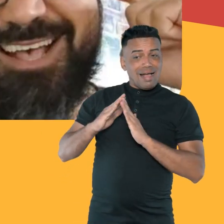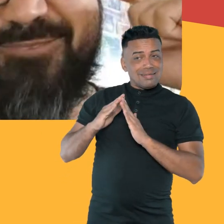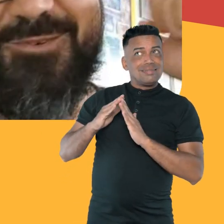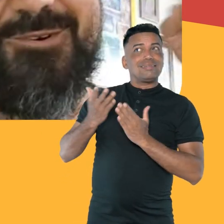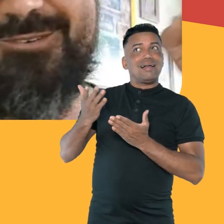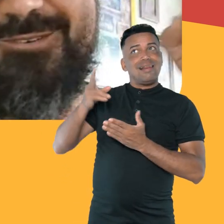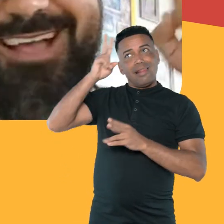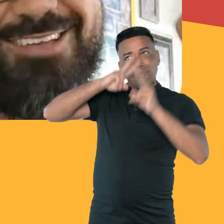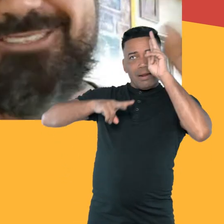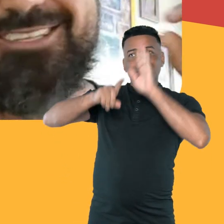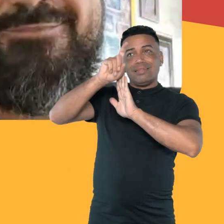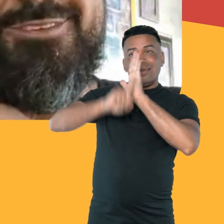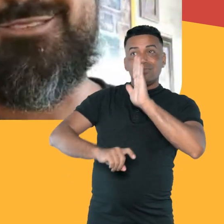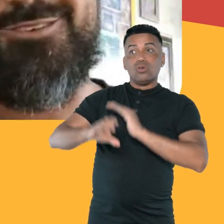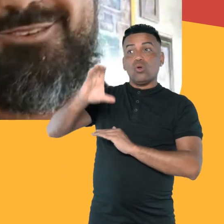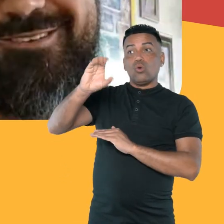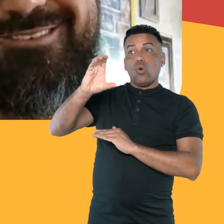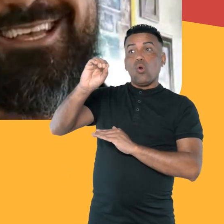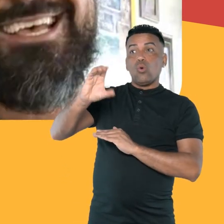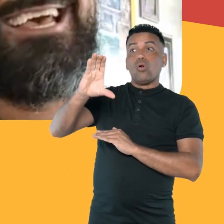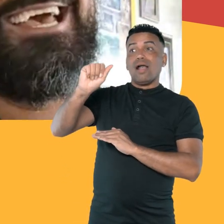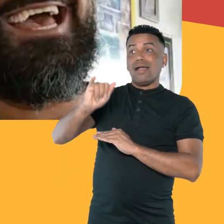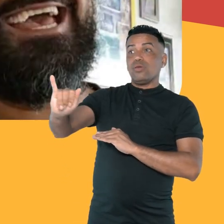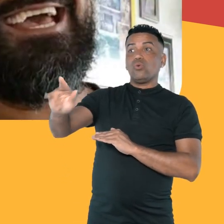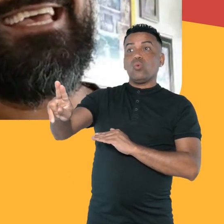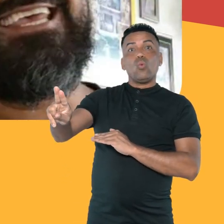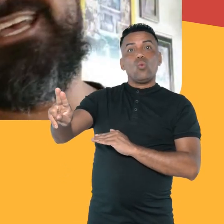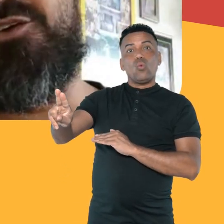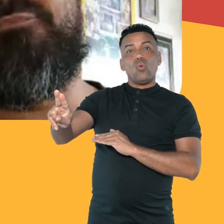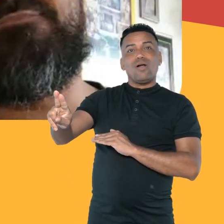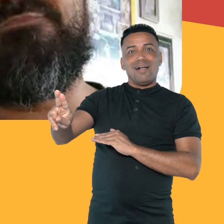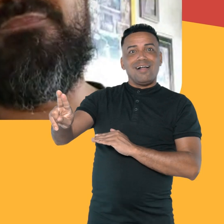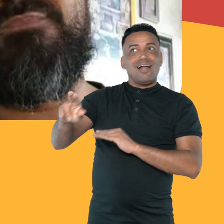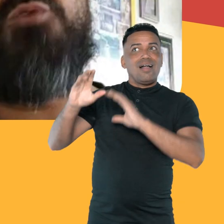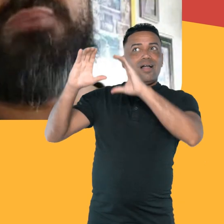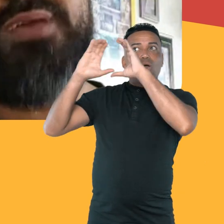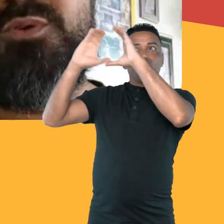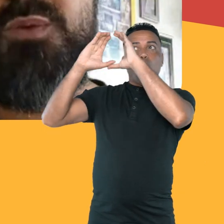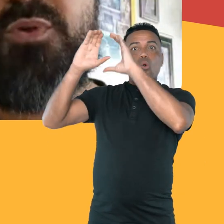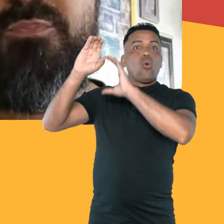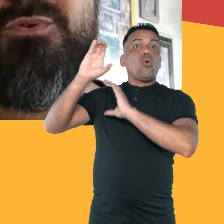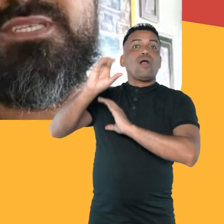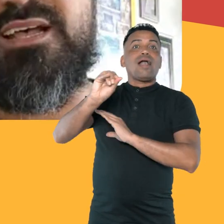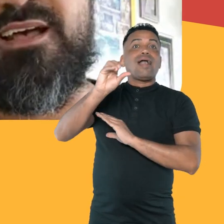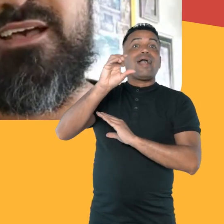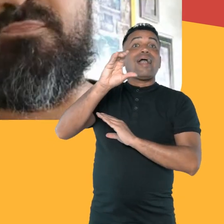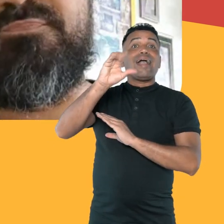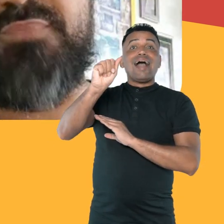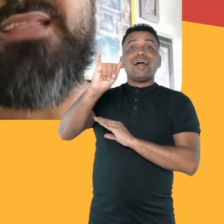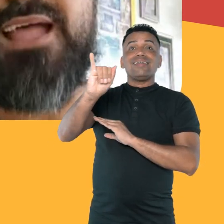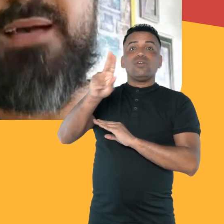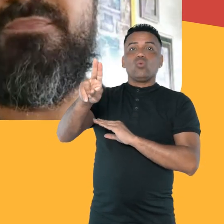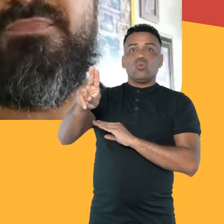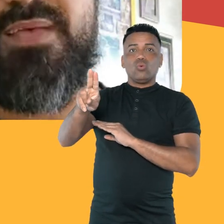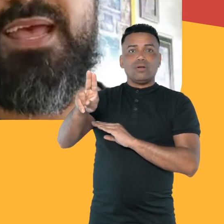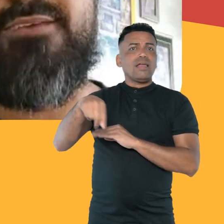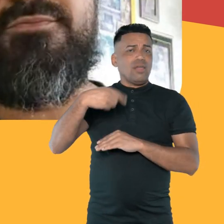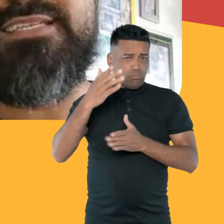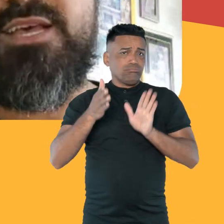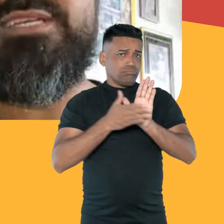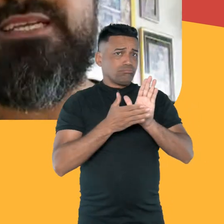caiu, sabe? O coco caiu. Isso é muito sonoro. E aí eu mesmo me propus a